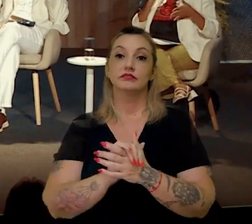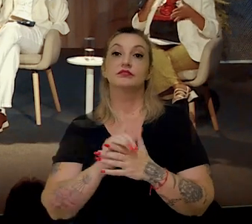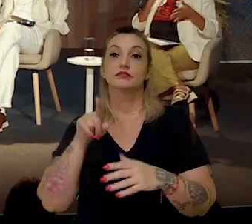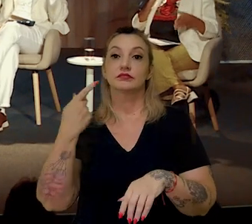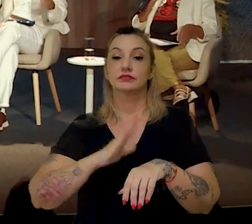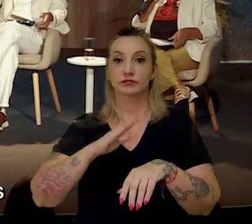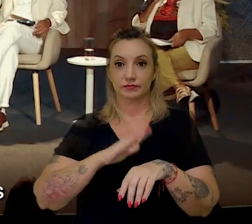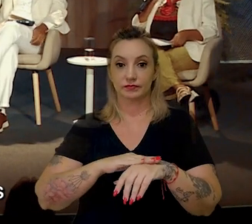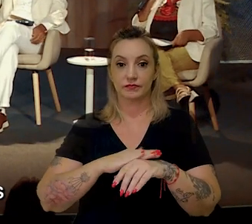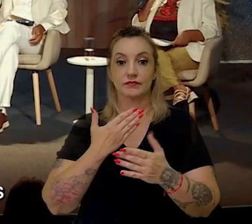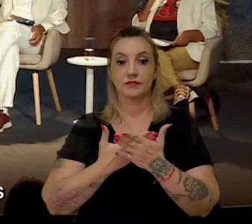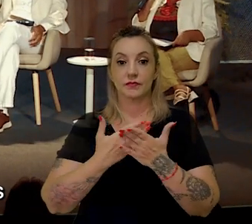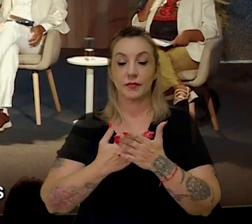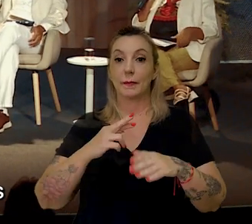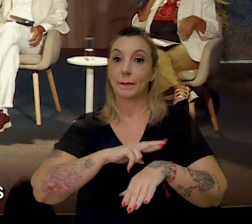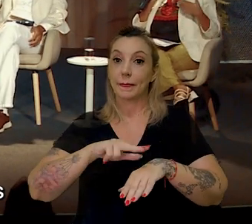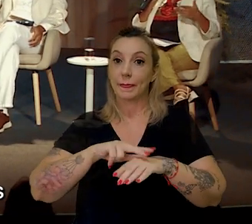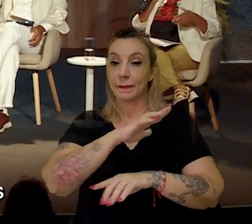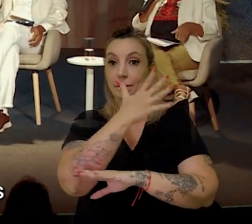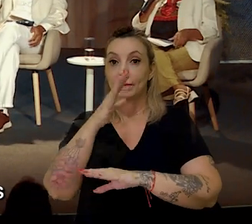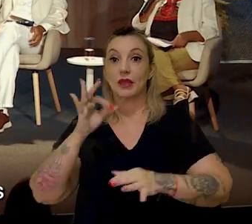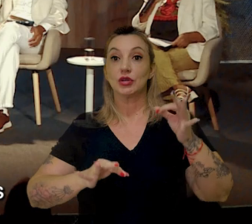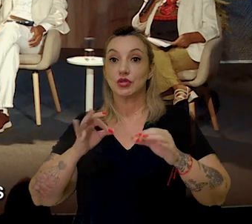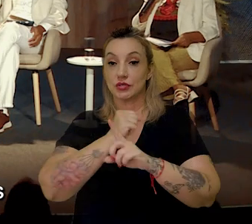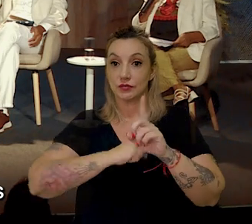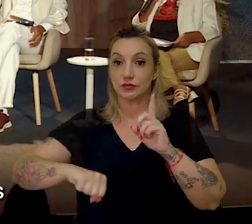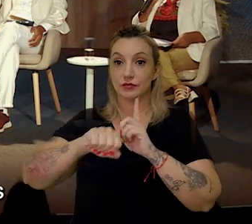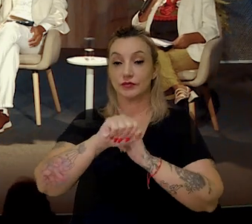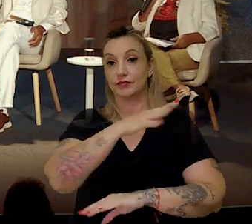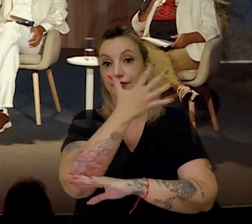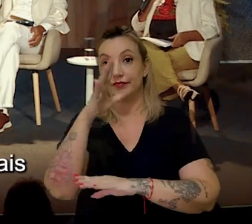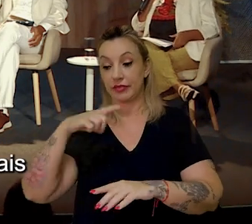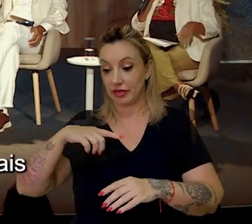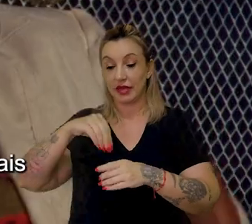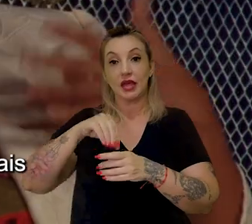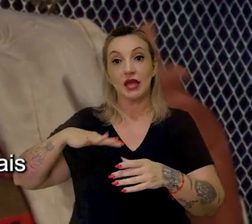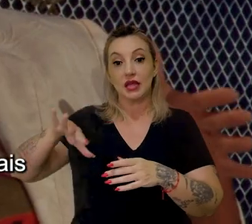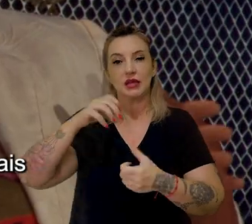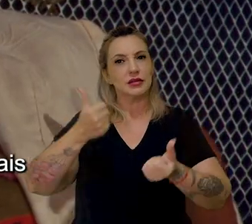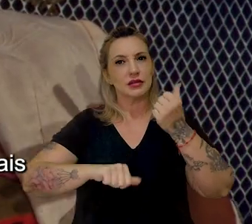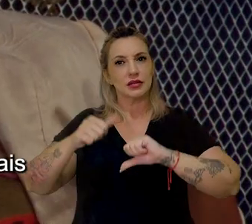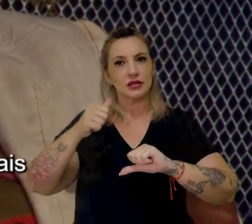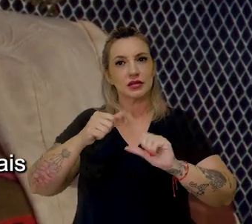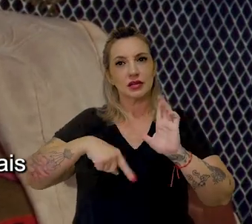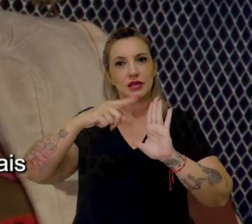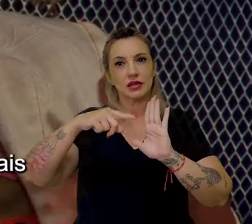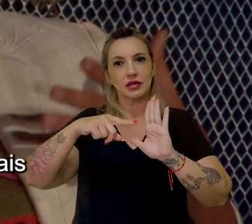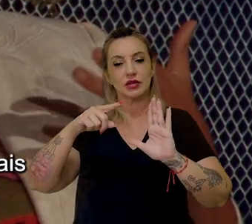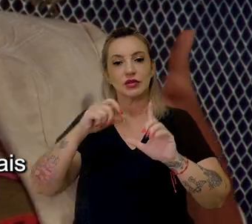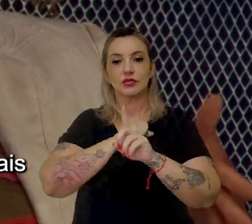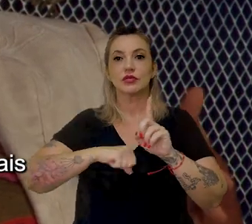gente realizou esse estudo de racismo ambiental e justiça socioambiental na cidades onde a gente analisou indicadores sociais